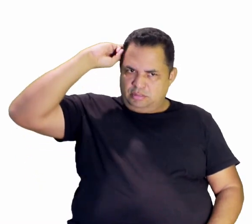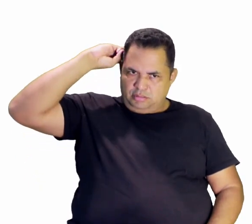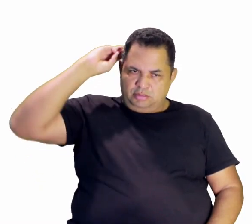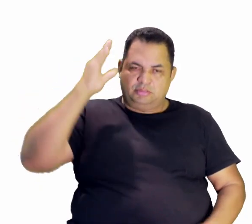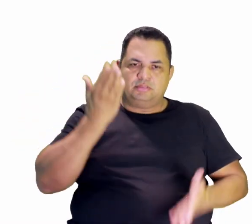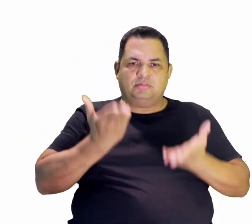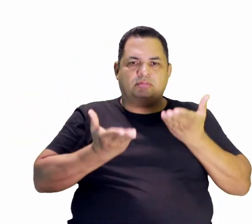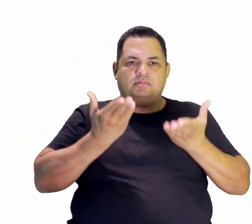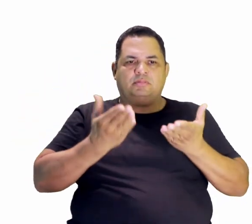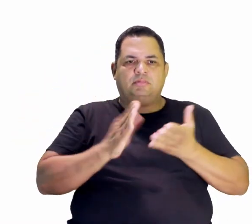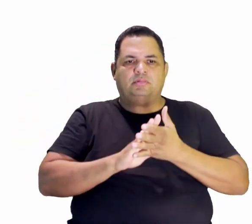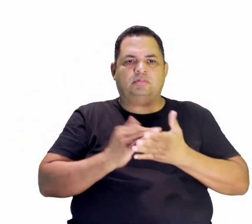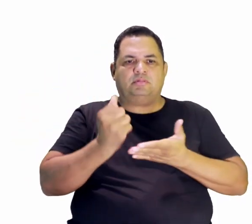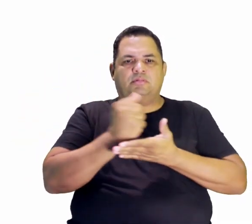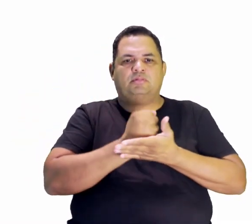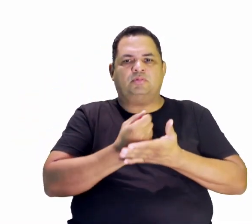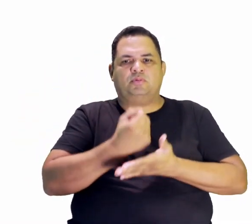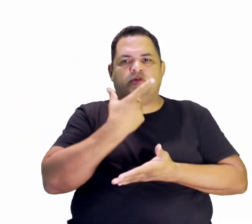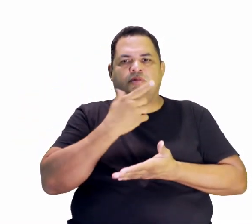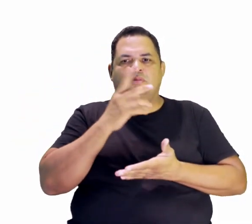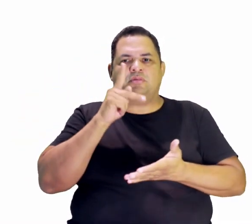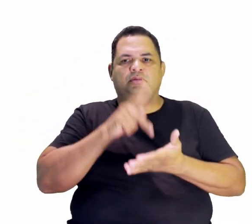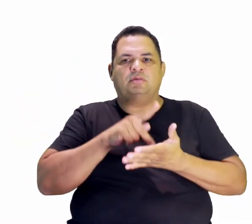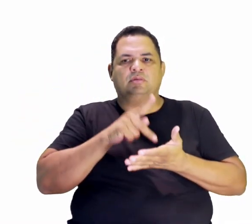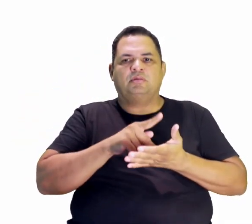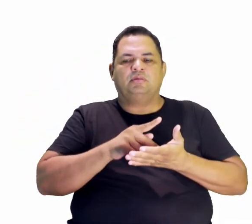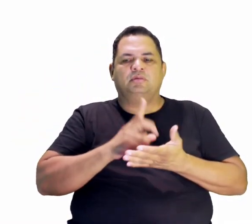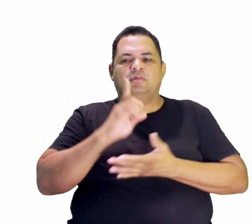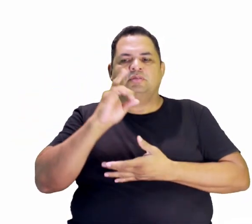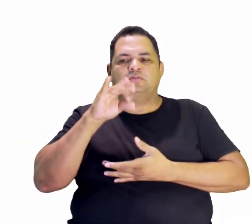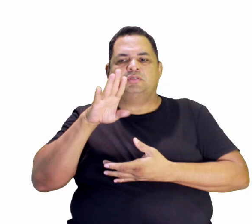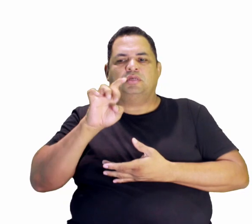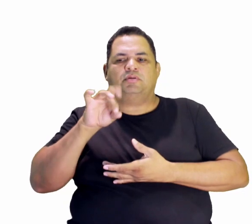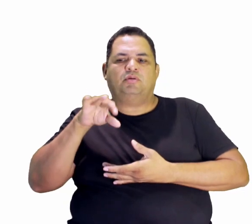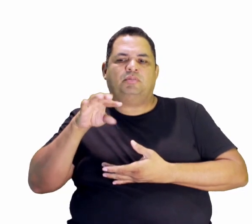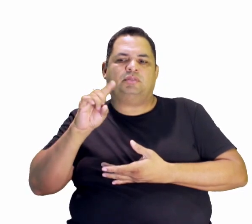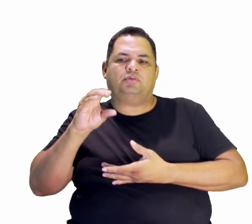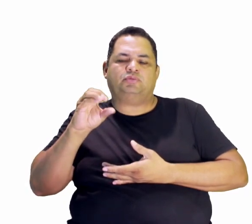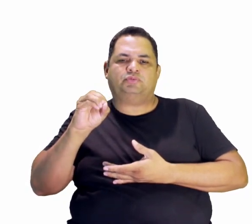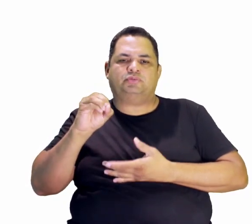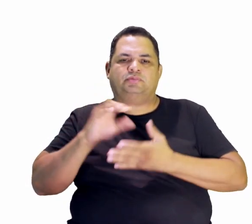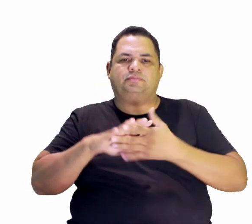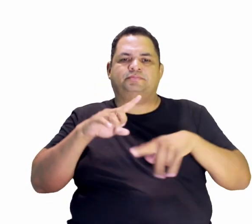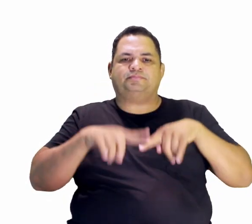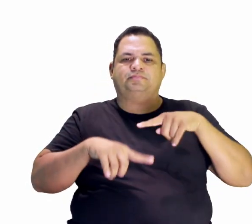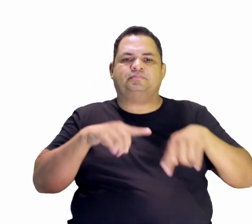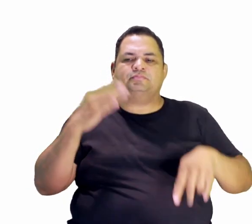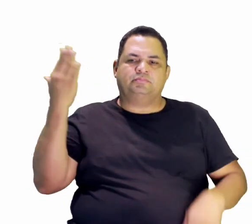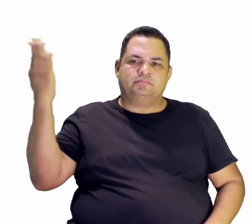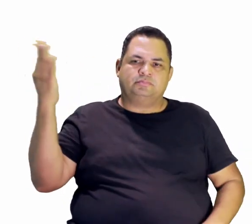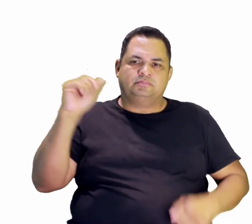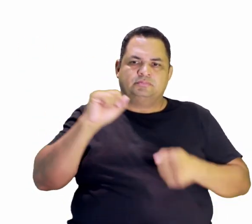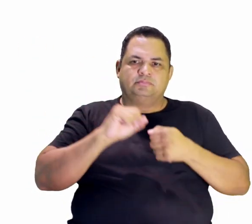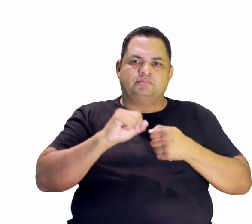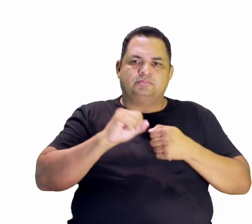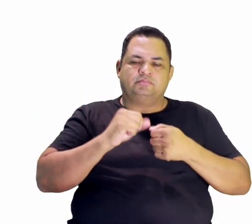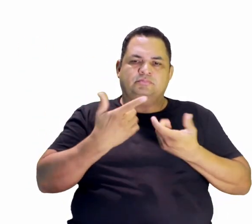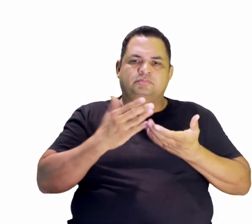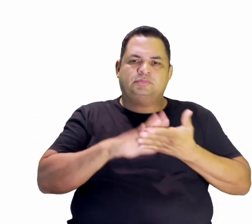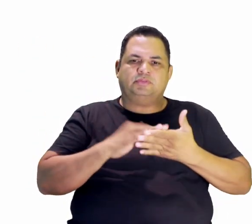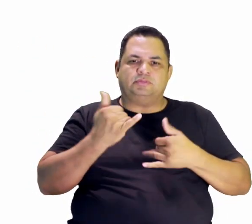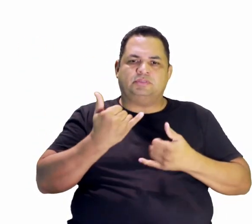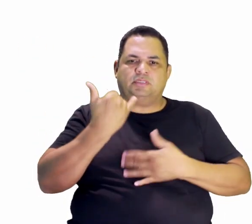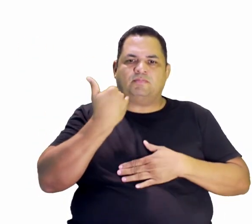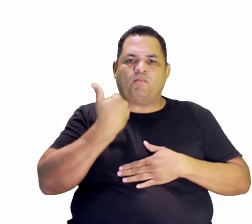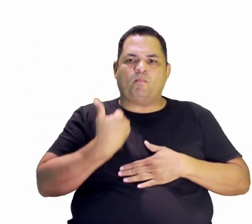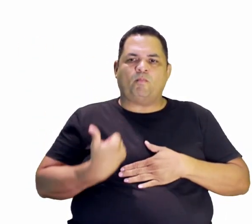balanças de farmácia, né? Elas são, na realidade, dinamômetro, como eu falei para vocês. Está ali, né? Para fazer a dieta, você tem a fruta e